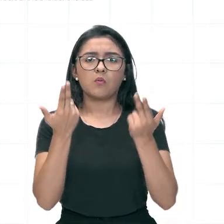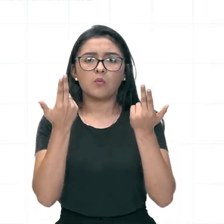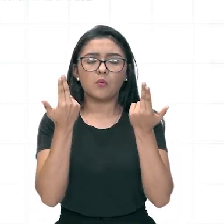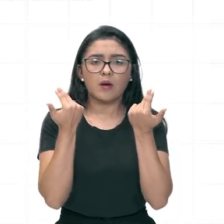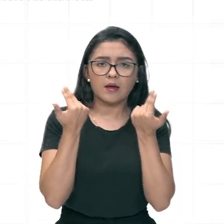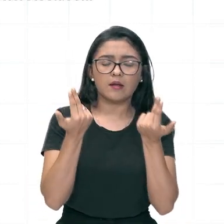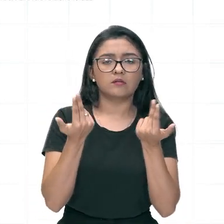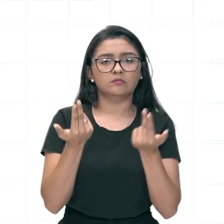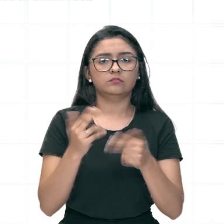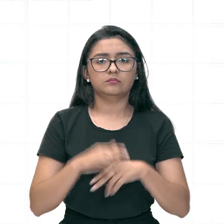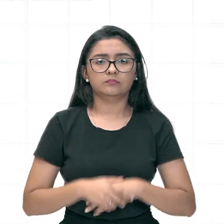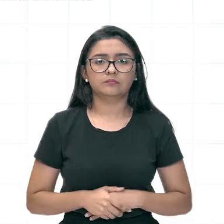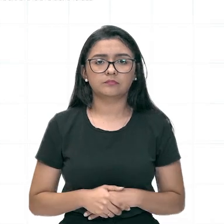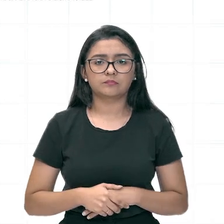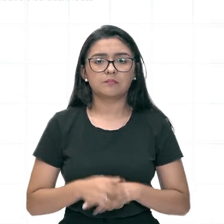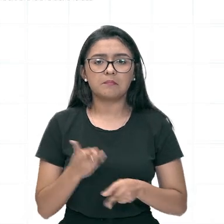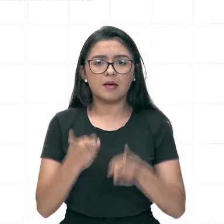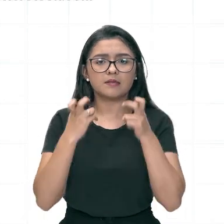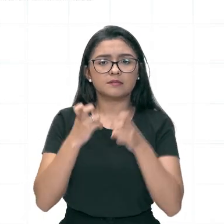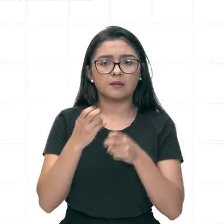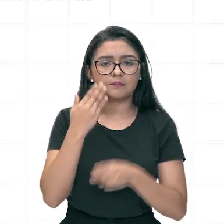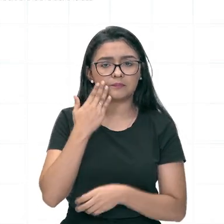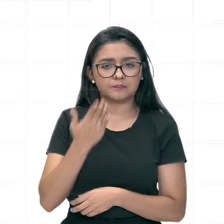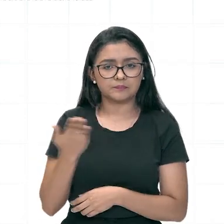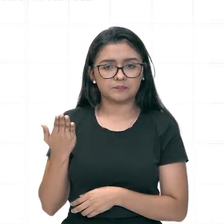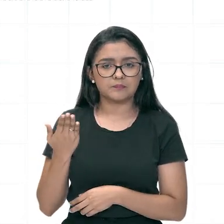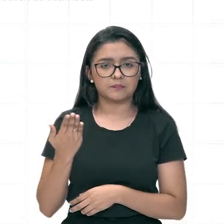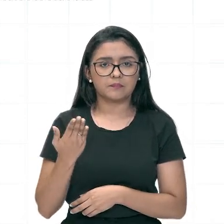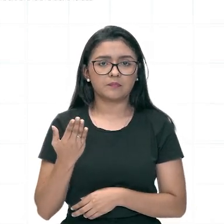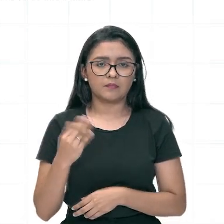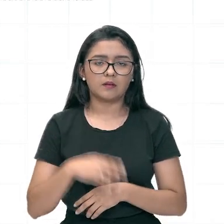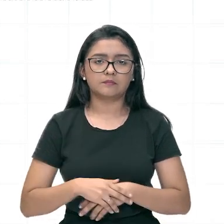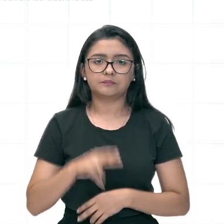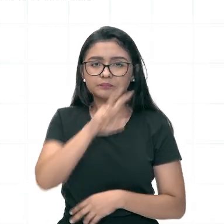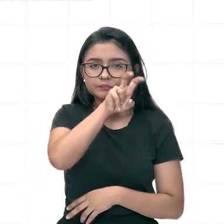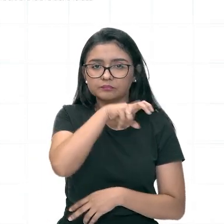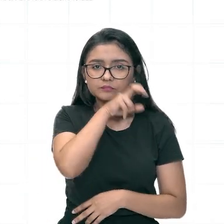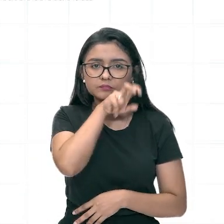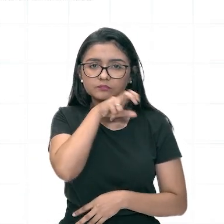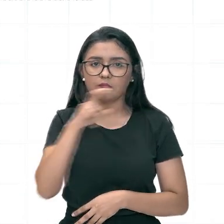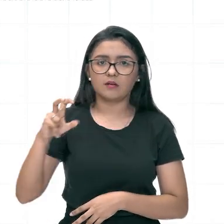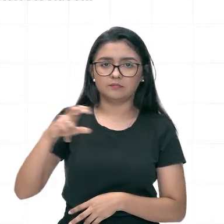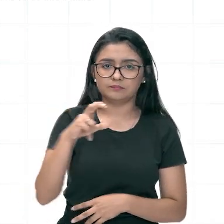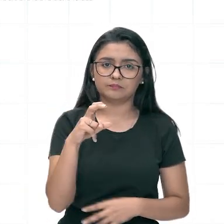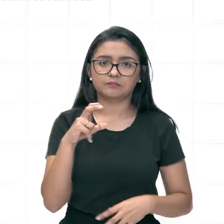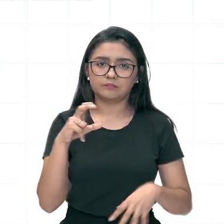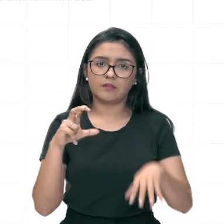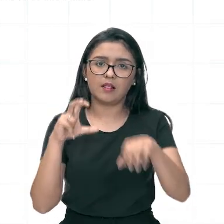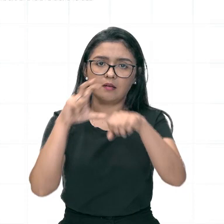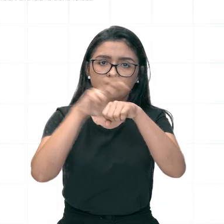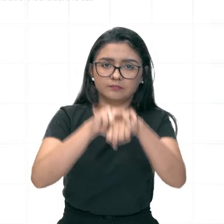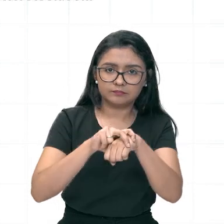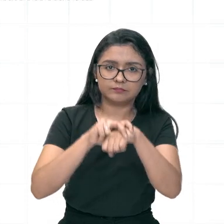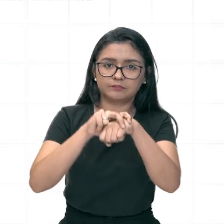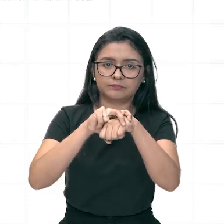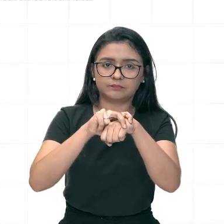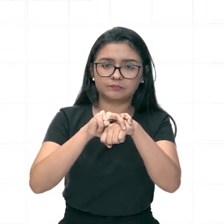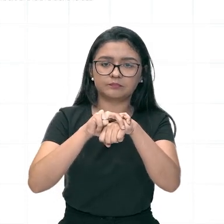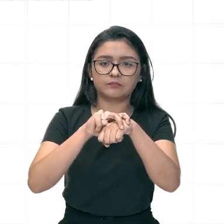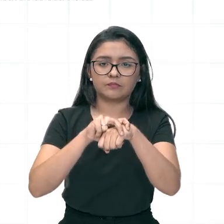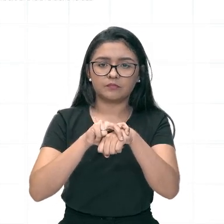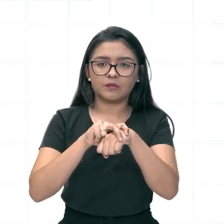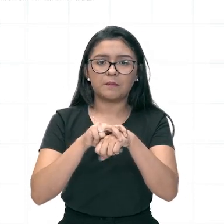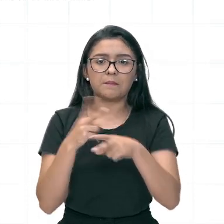uma lebre, por exemplo. Você consegue observar que ela está ali terminando, né, de abocanhar esse animal ali. Somente